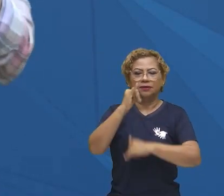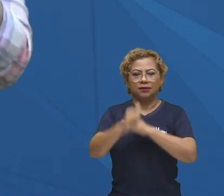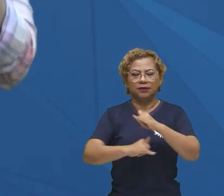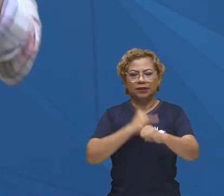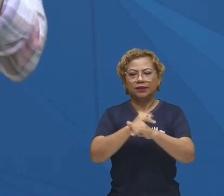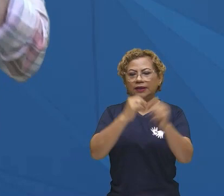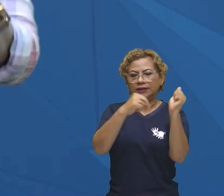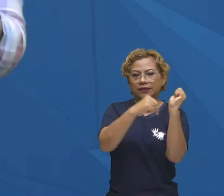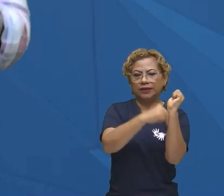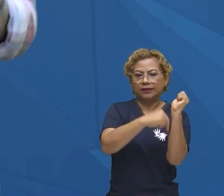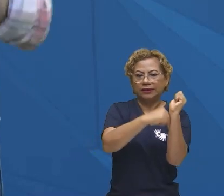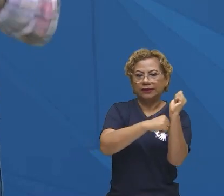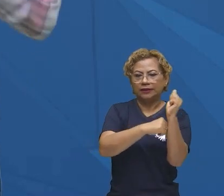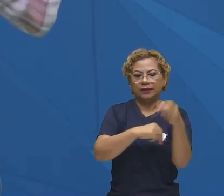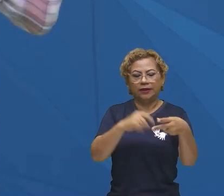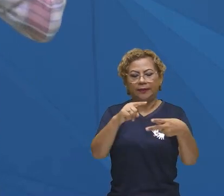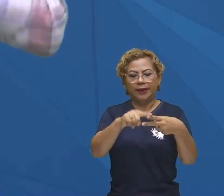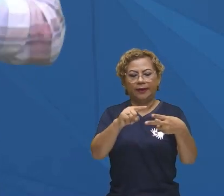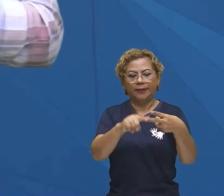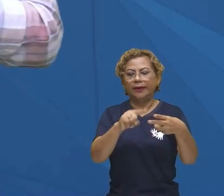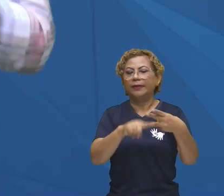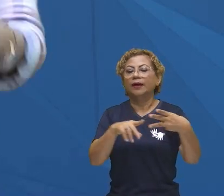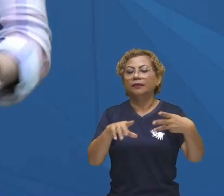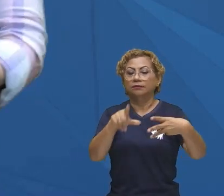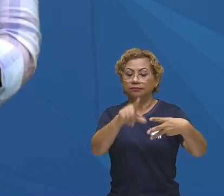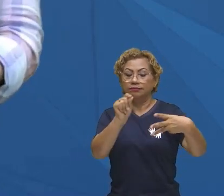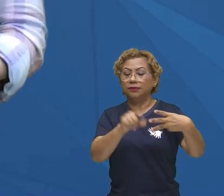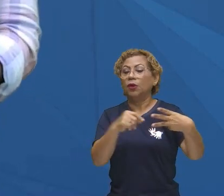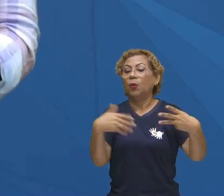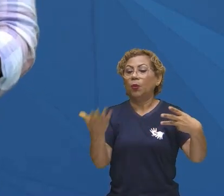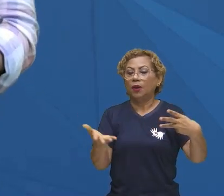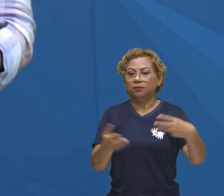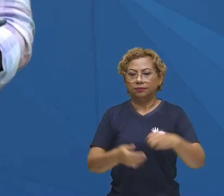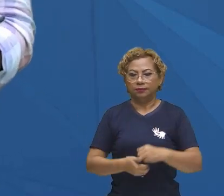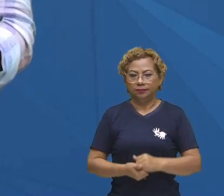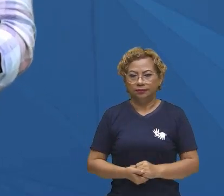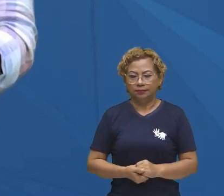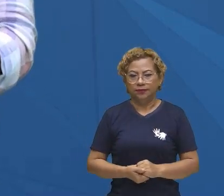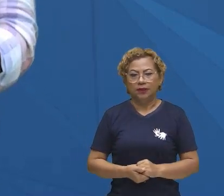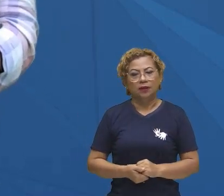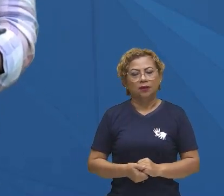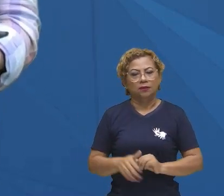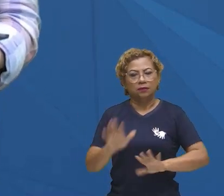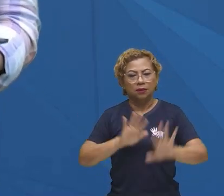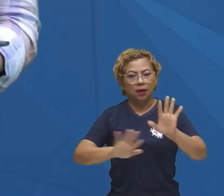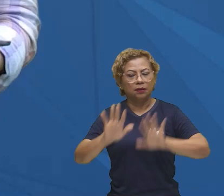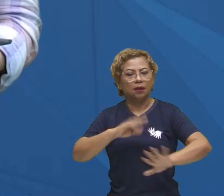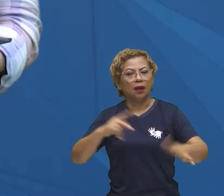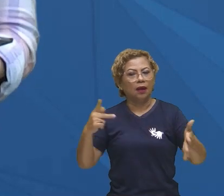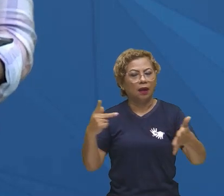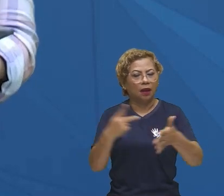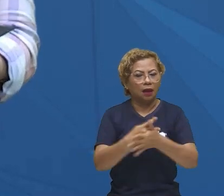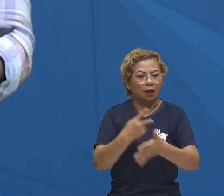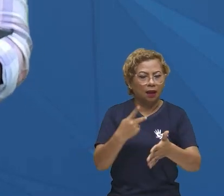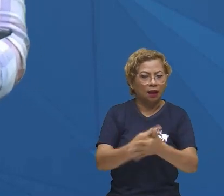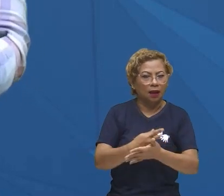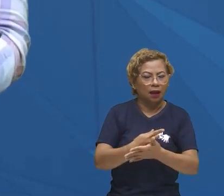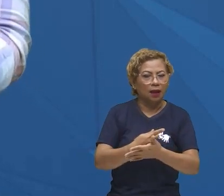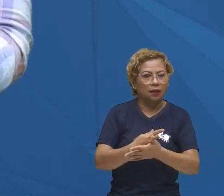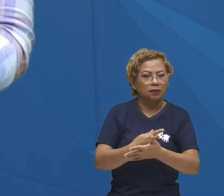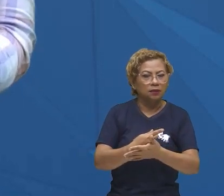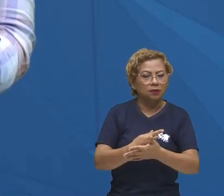gente, senha é coisa séria. A gente não pode gerar senhas muito fáceis, muito óbvias, justamente